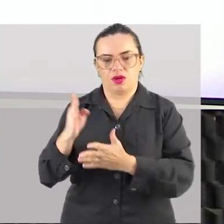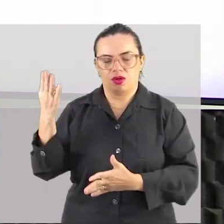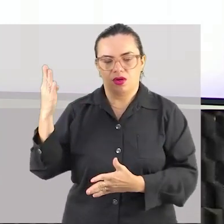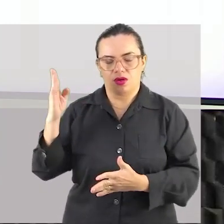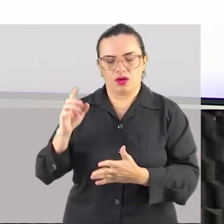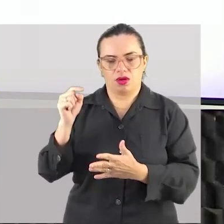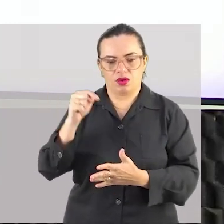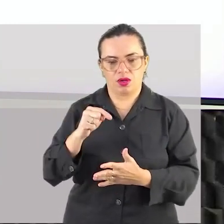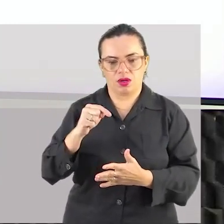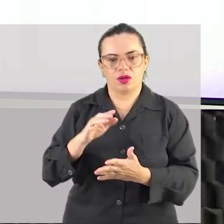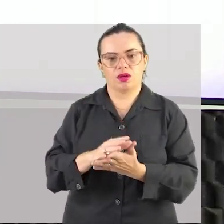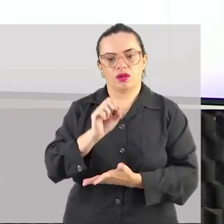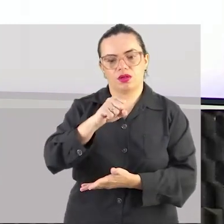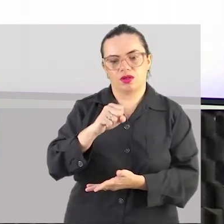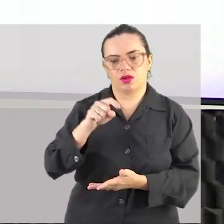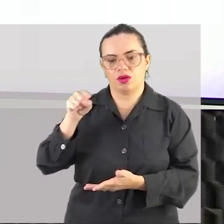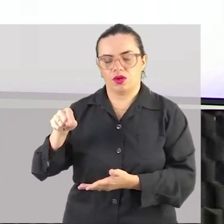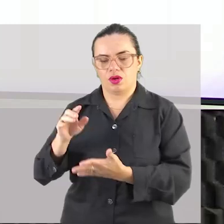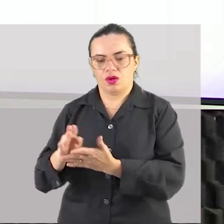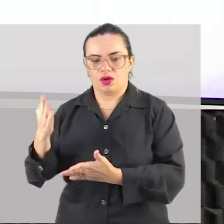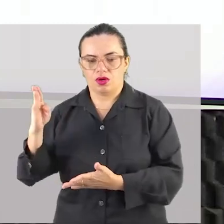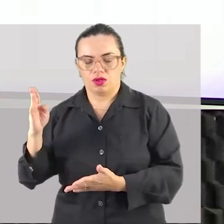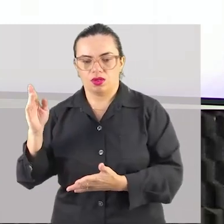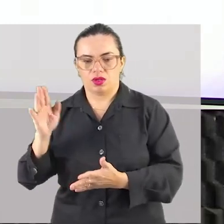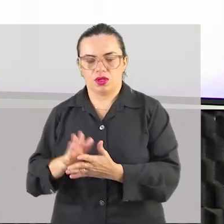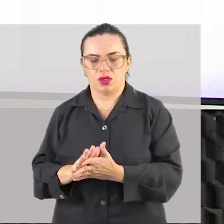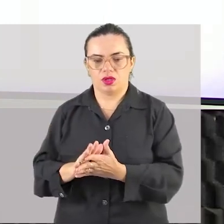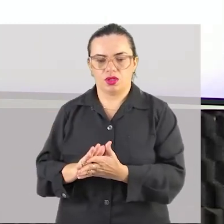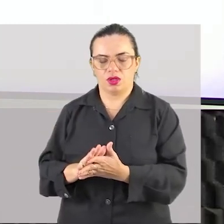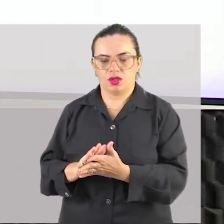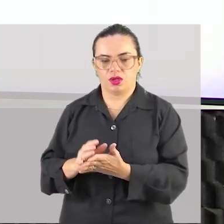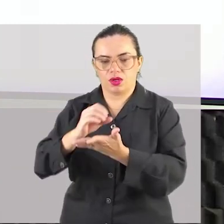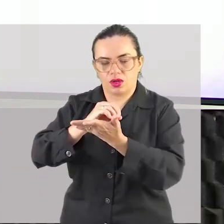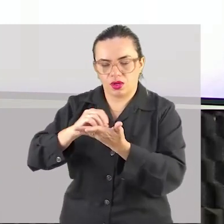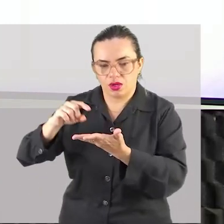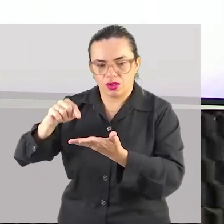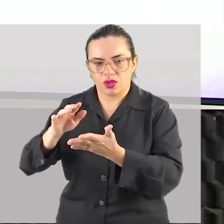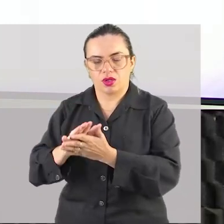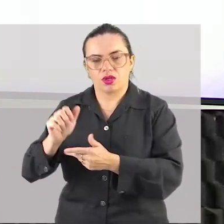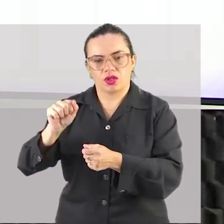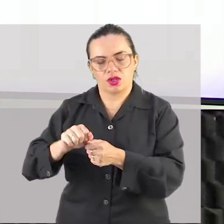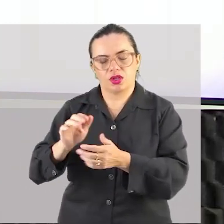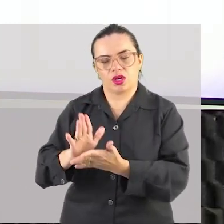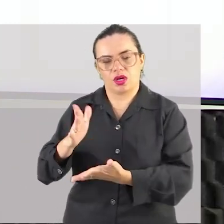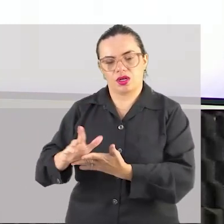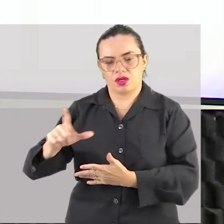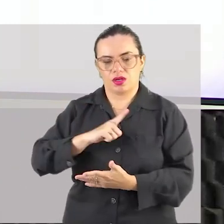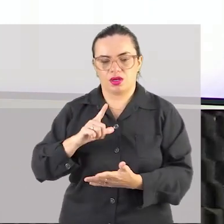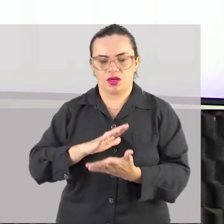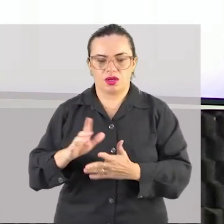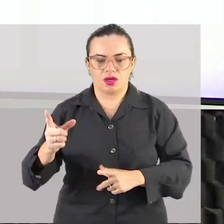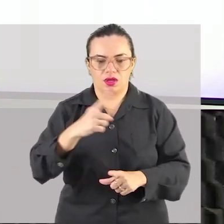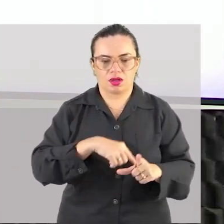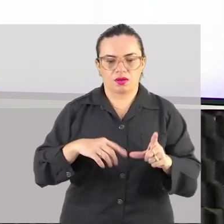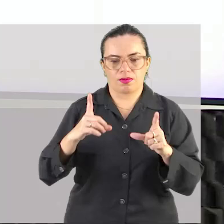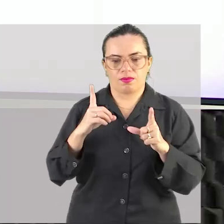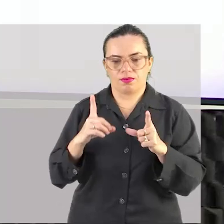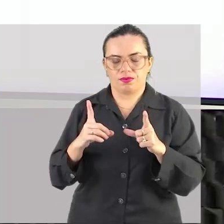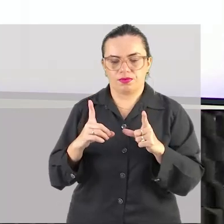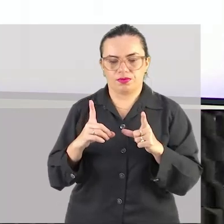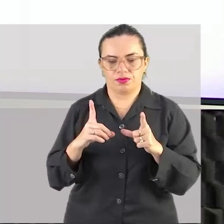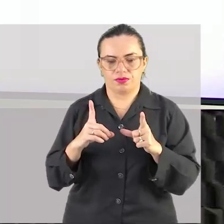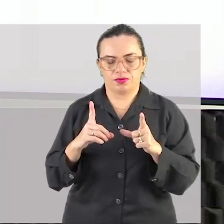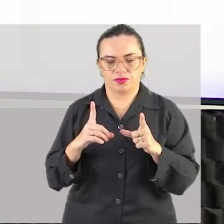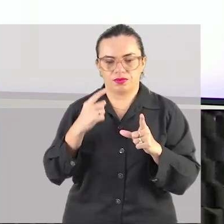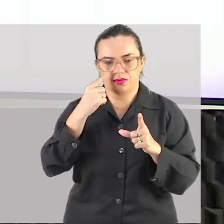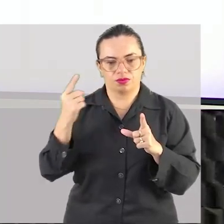só insere nutrientes aos sedimentos que já foram produzidos. Então, especificamente, não. D. Derramamento basáltico. Isso